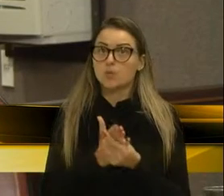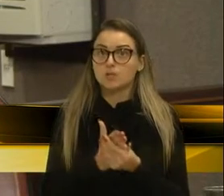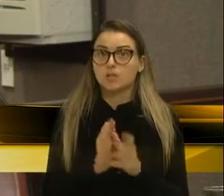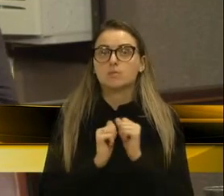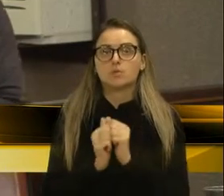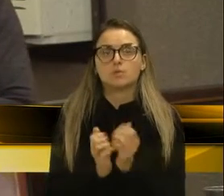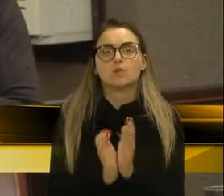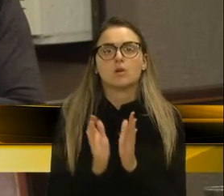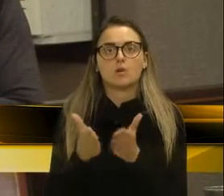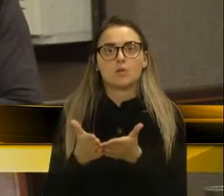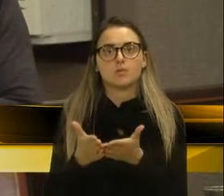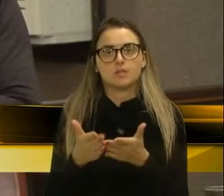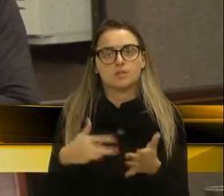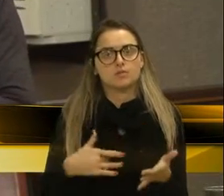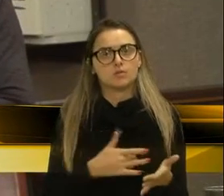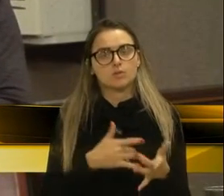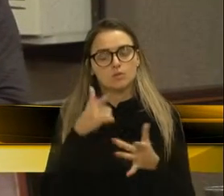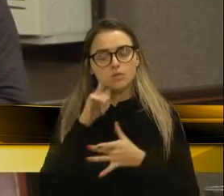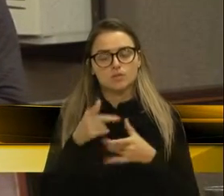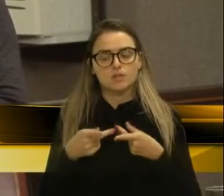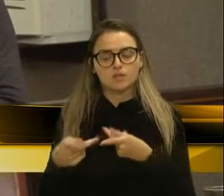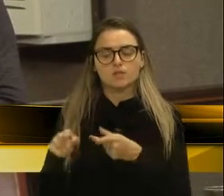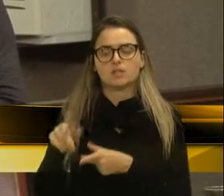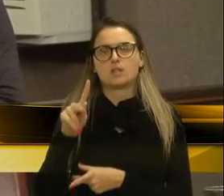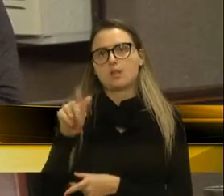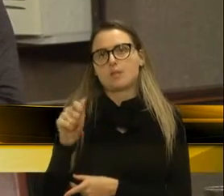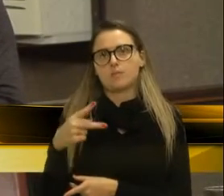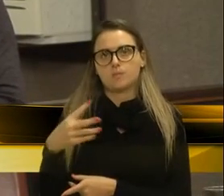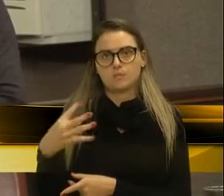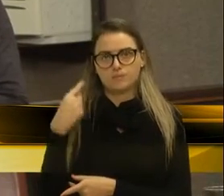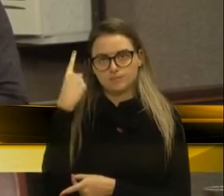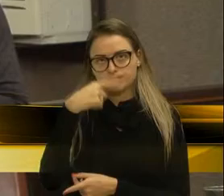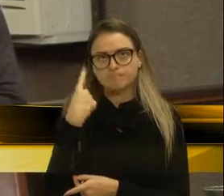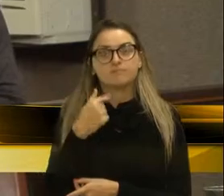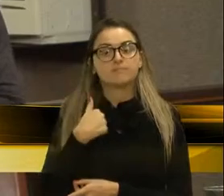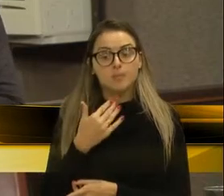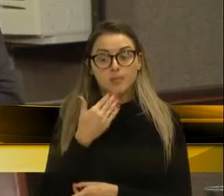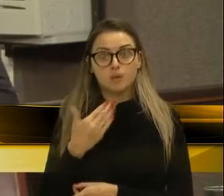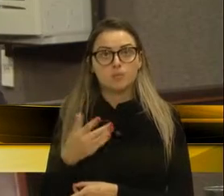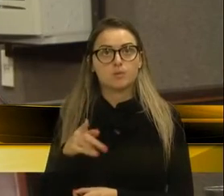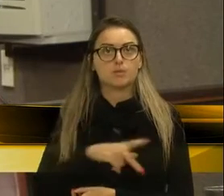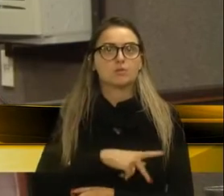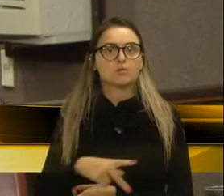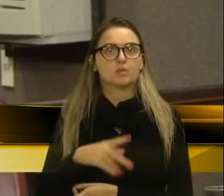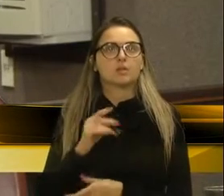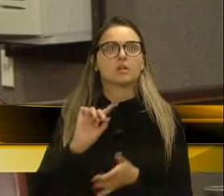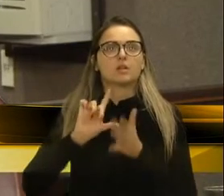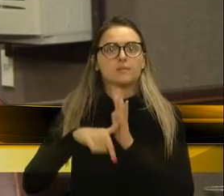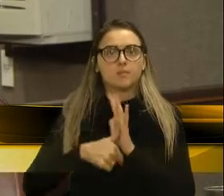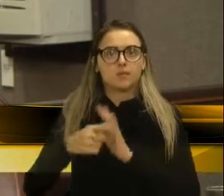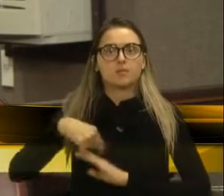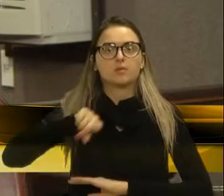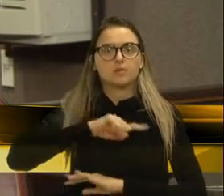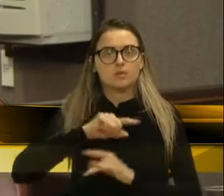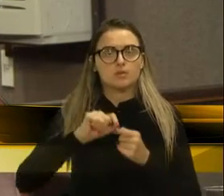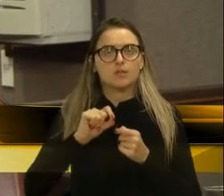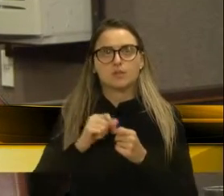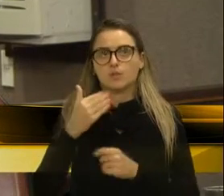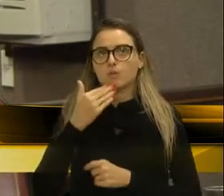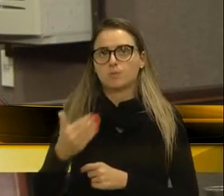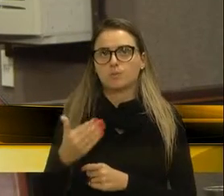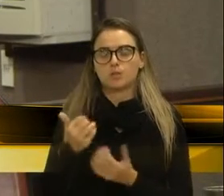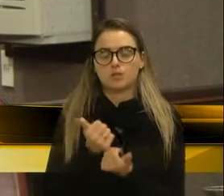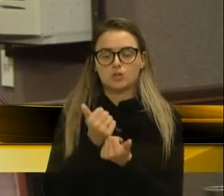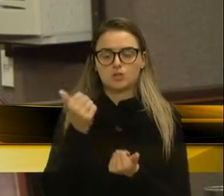comissão de saúde possa fazer essa visita no postão 24 horas. Estou pedindo, presidente, que termine a sessão, nós façamos essa solicitação à